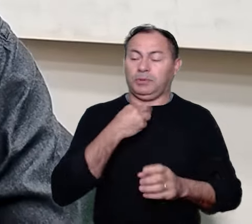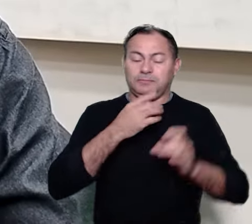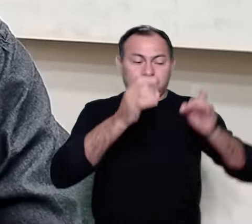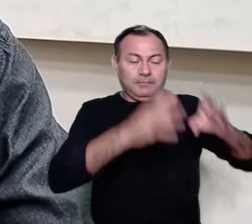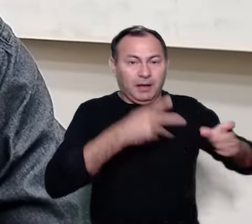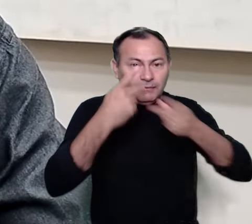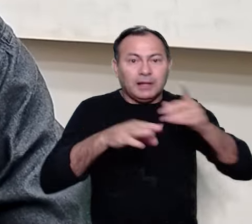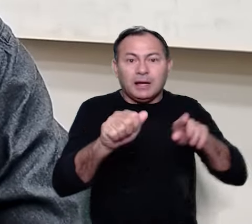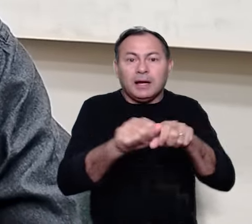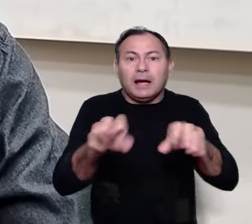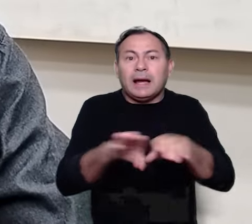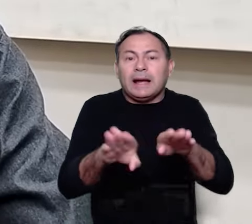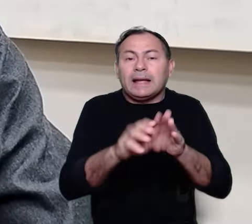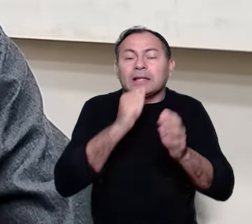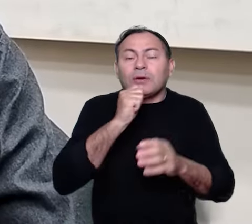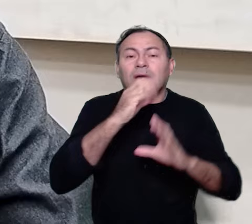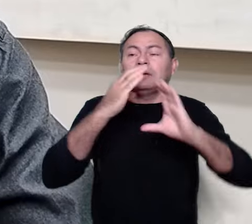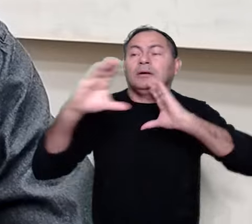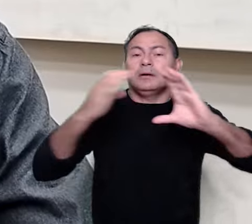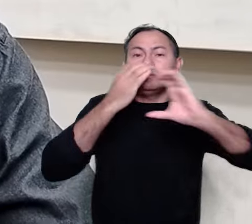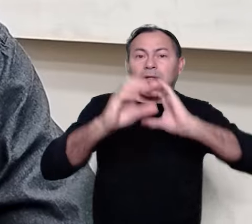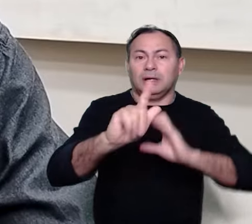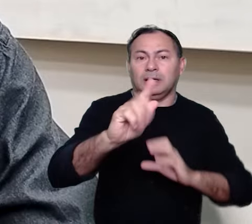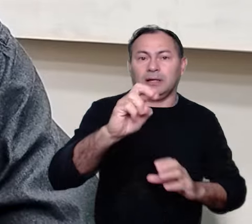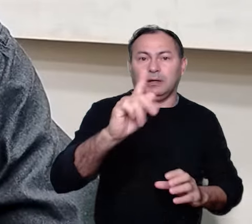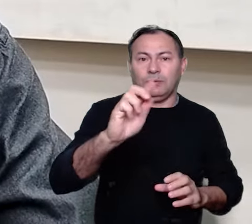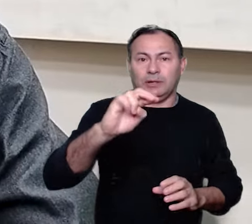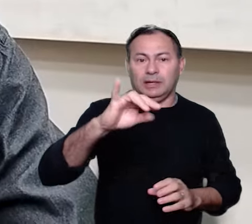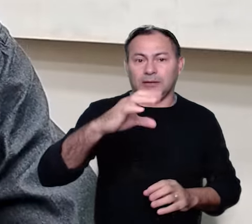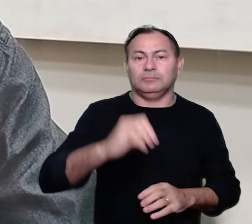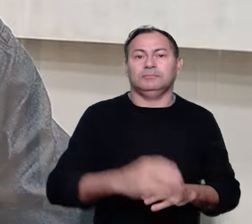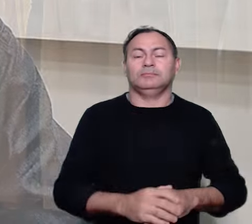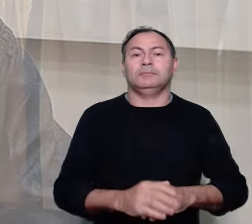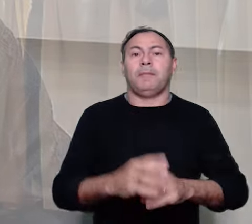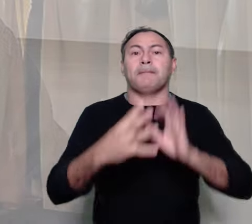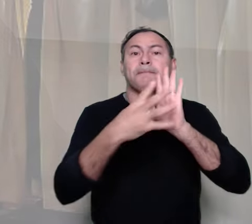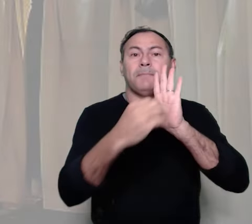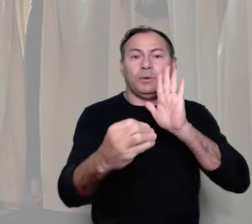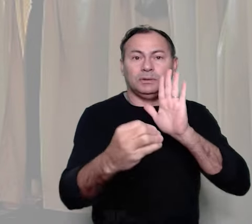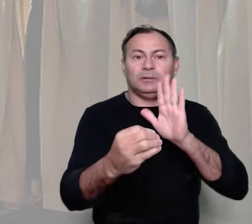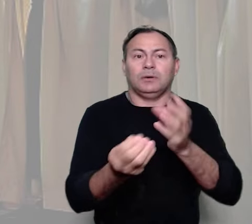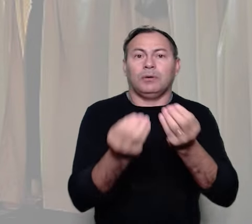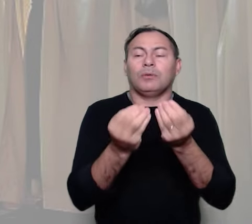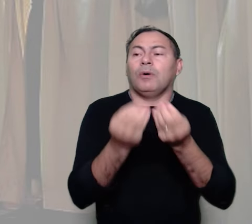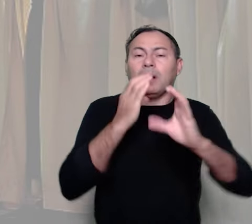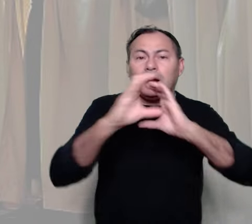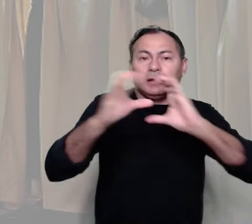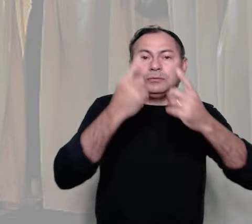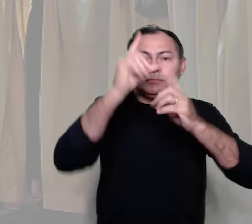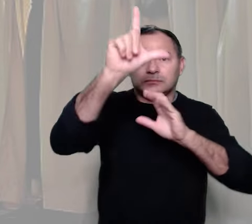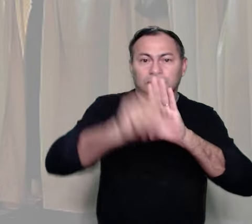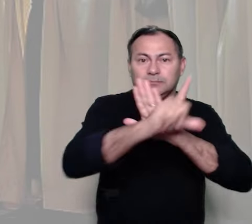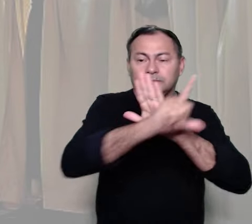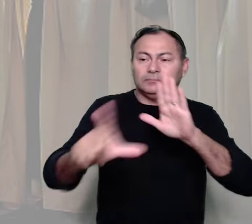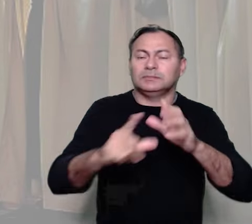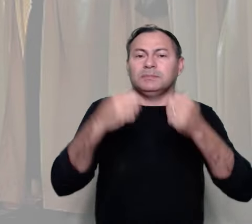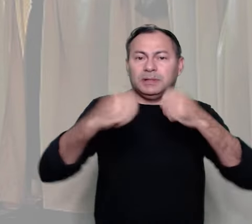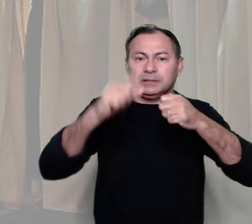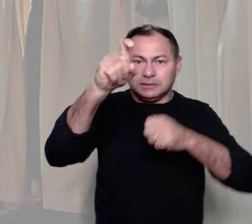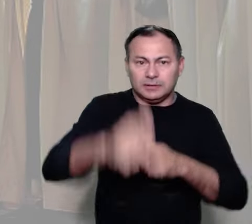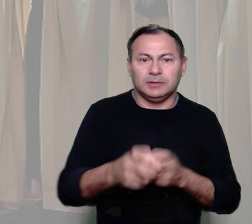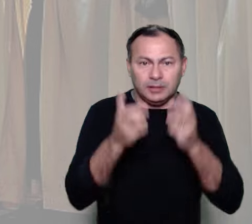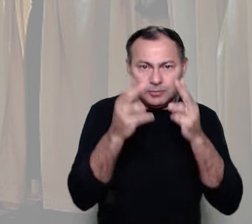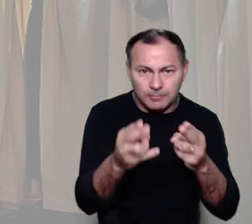Não podemos deixar de falar ainda do canto gregoriano, pois ele é o modelo de como o canto